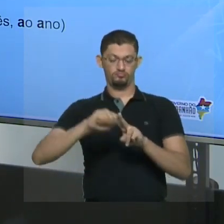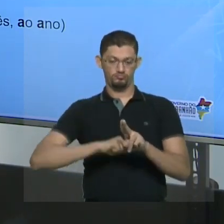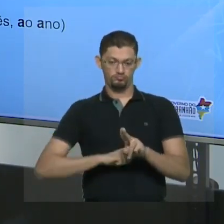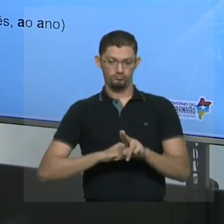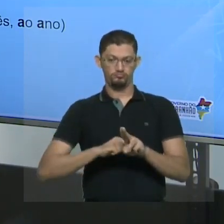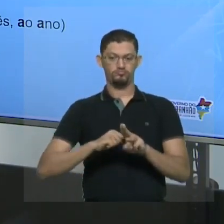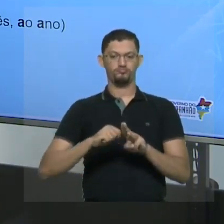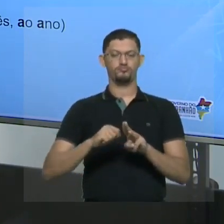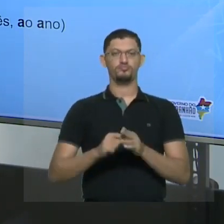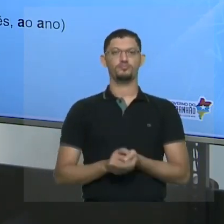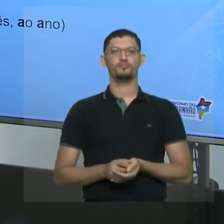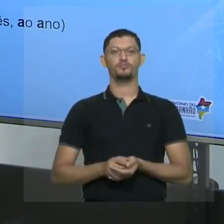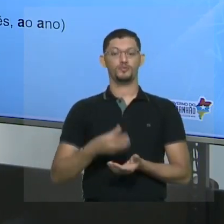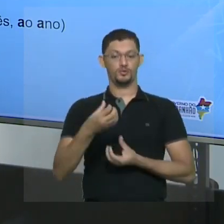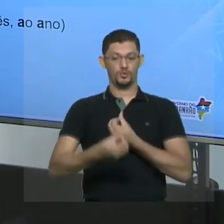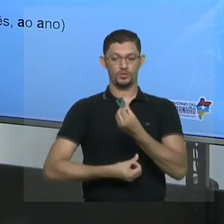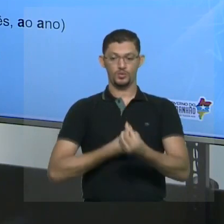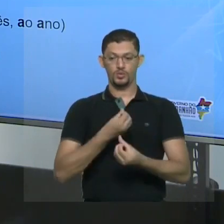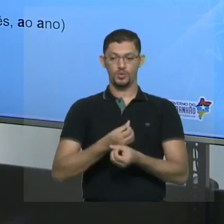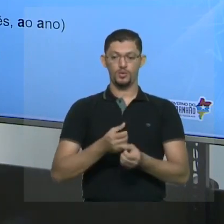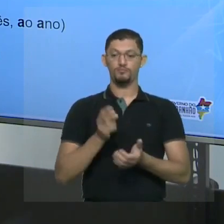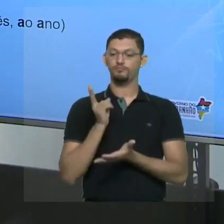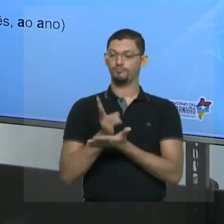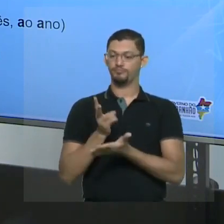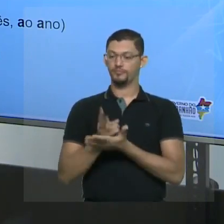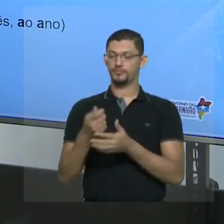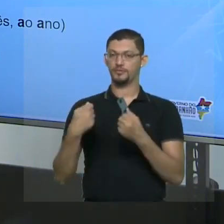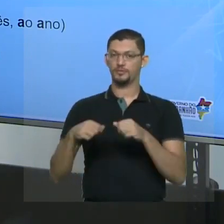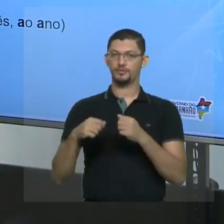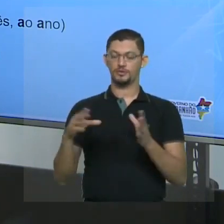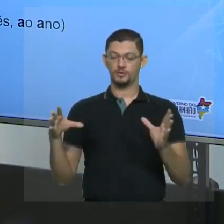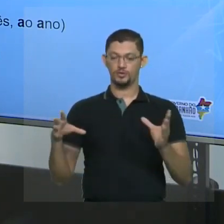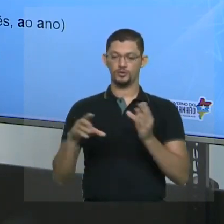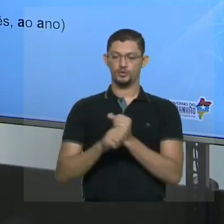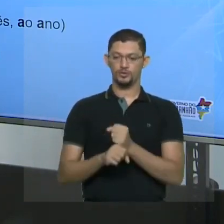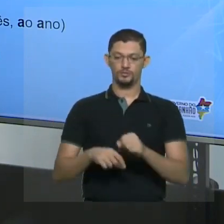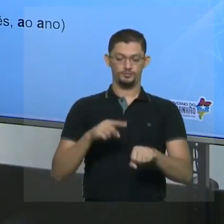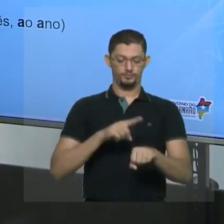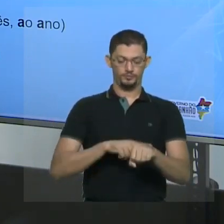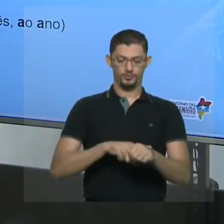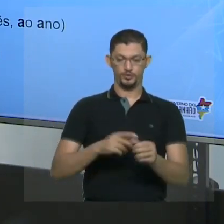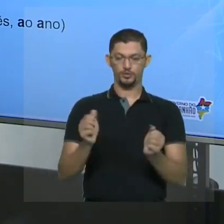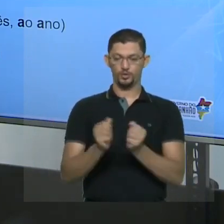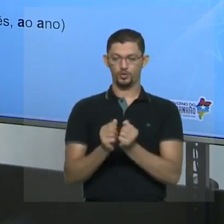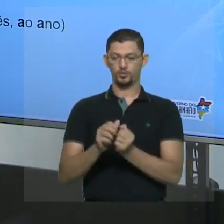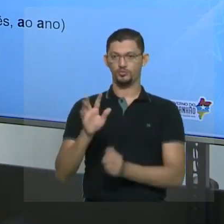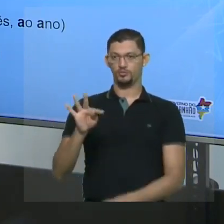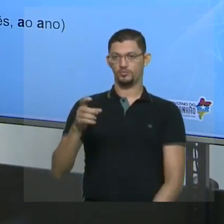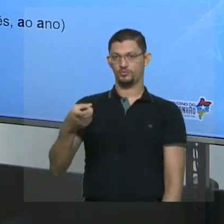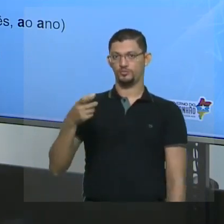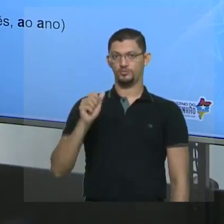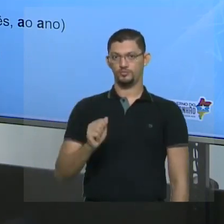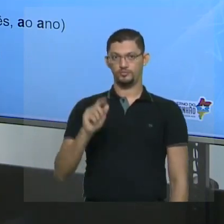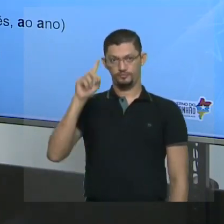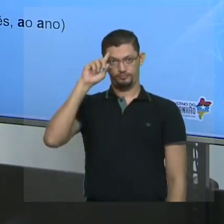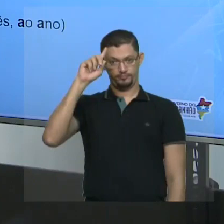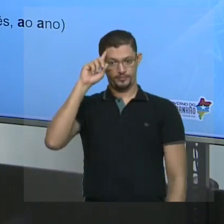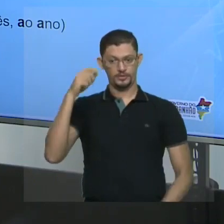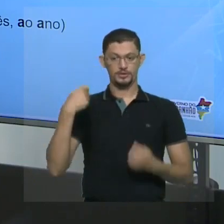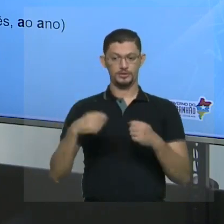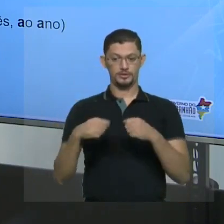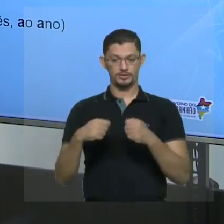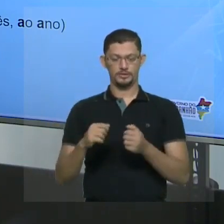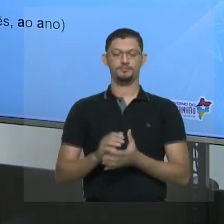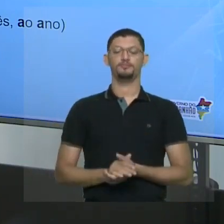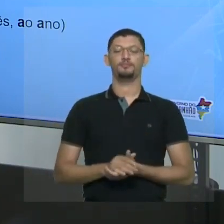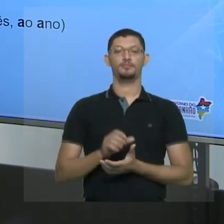trimestres, semestres. Então você sempre tem que andar casado o tempo com a taxa. Se o tempo está em dia, a taxa tem que ser ao